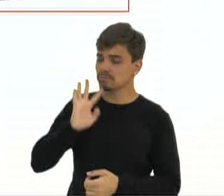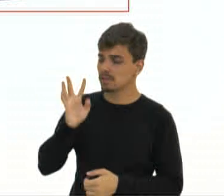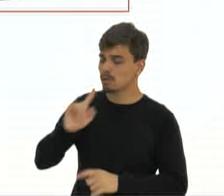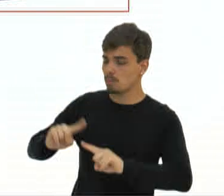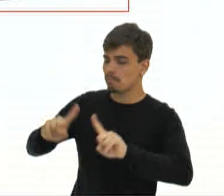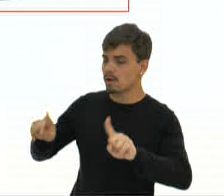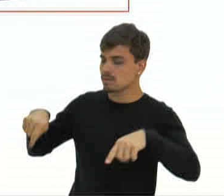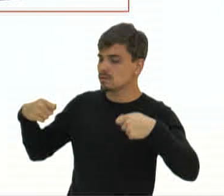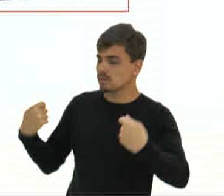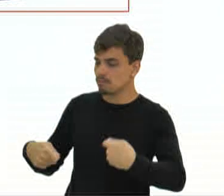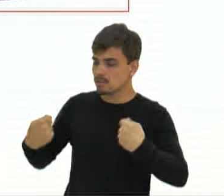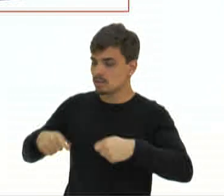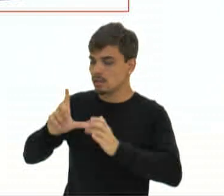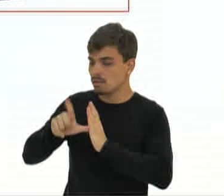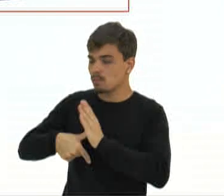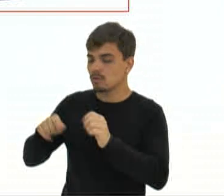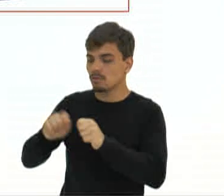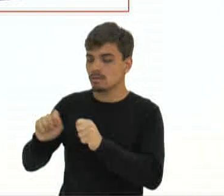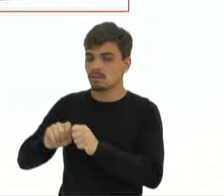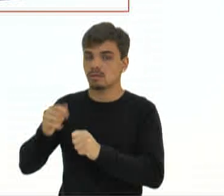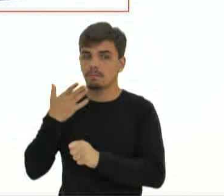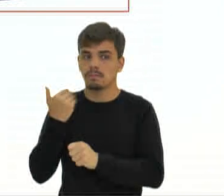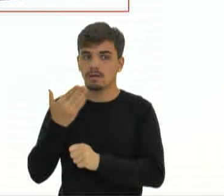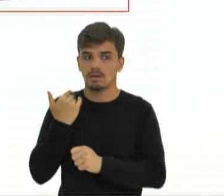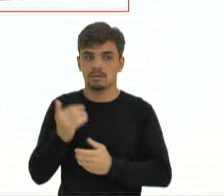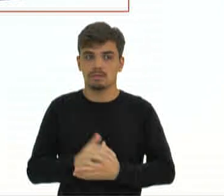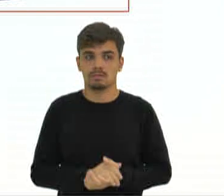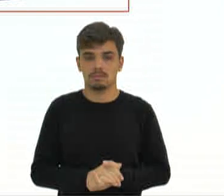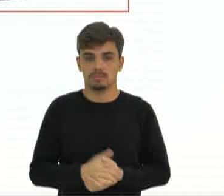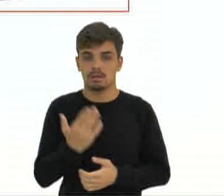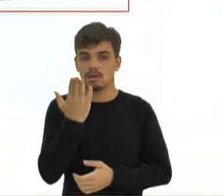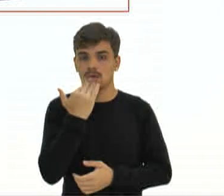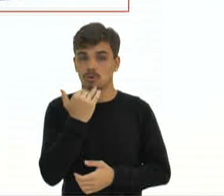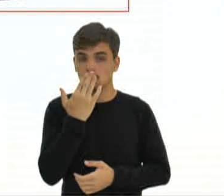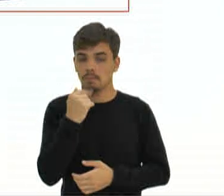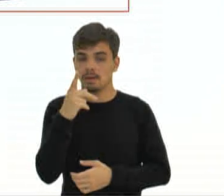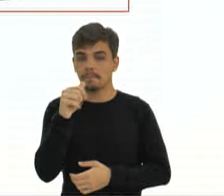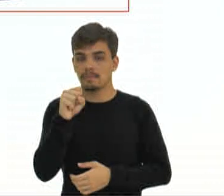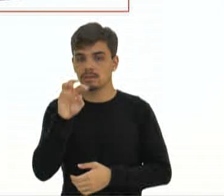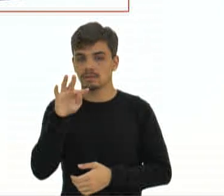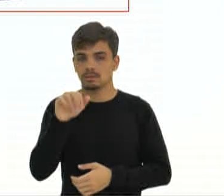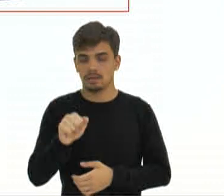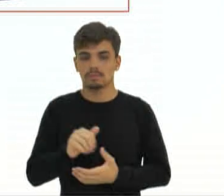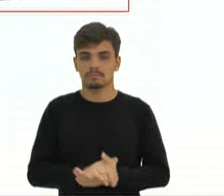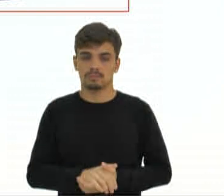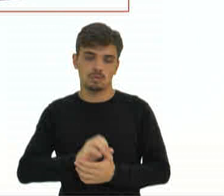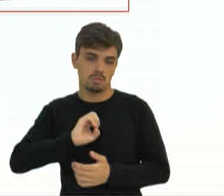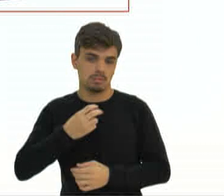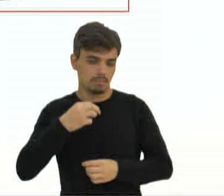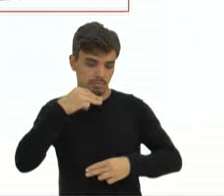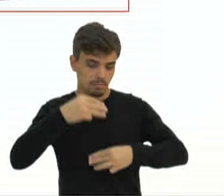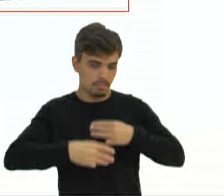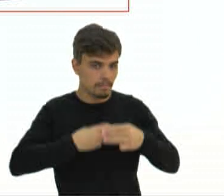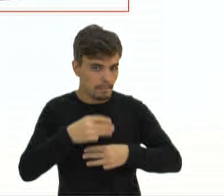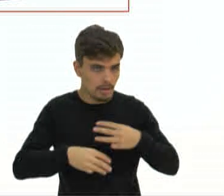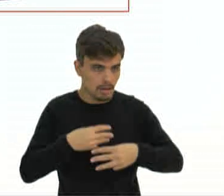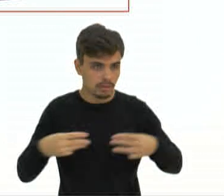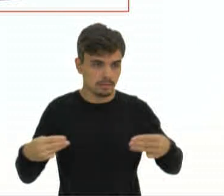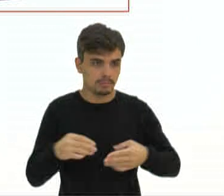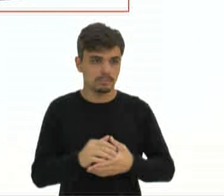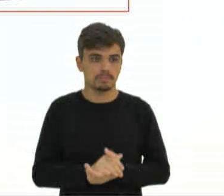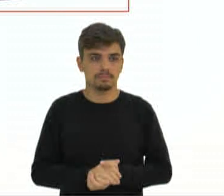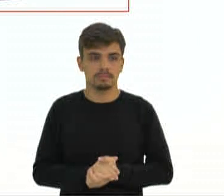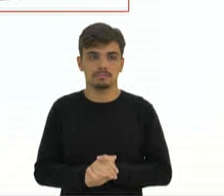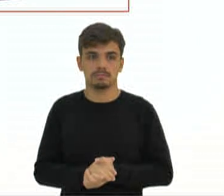temos que fazer o que a gente faz de melhor. Comer pasta. Comer macarrão. Nuestro